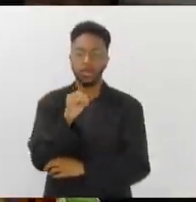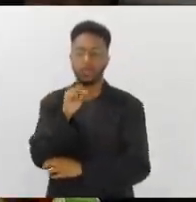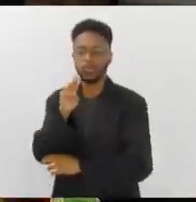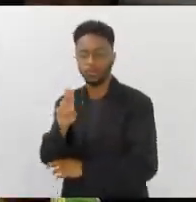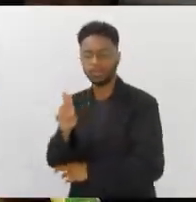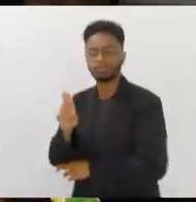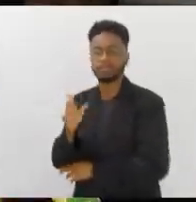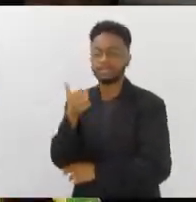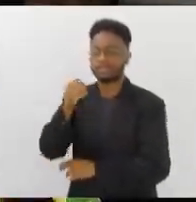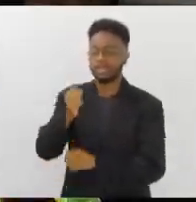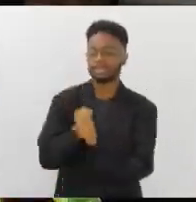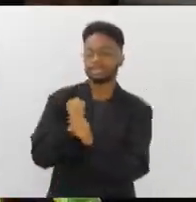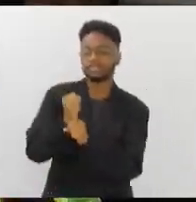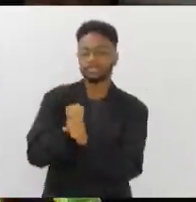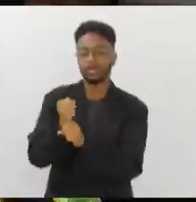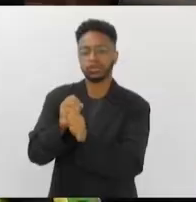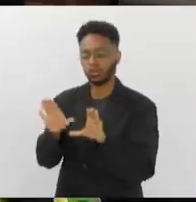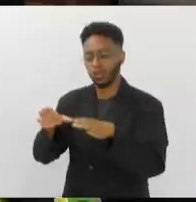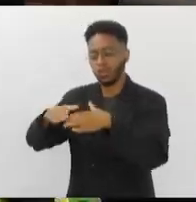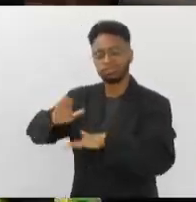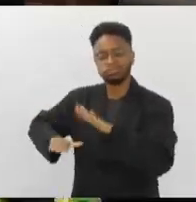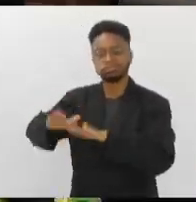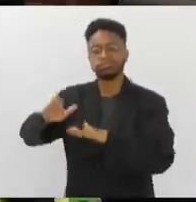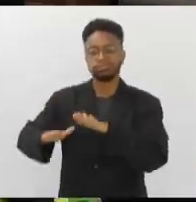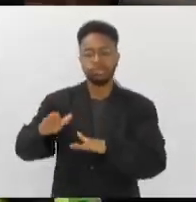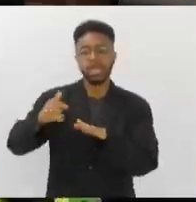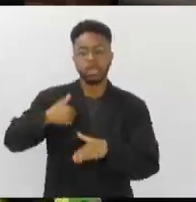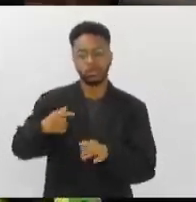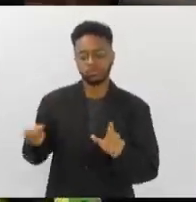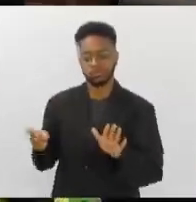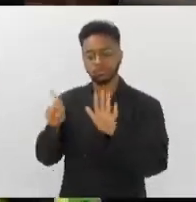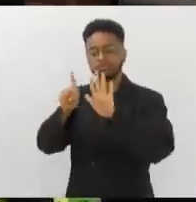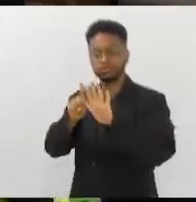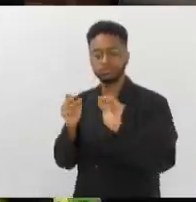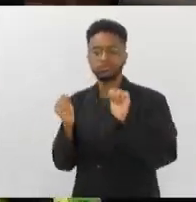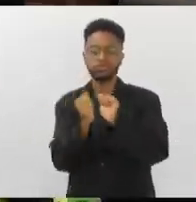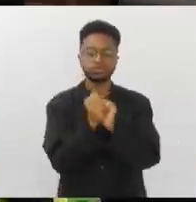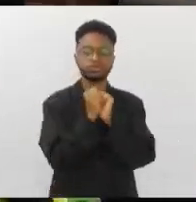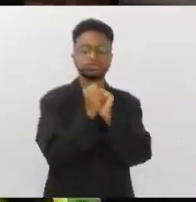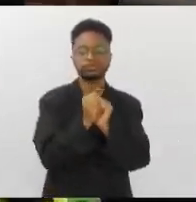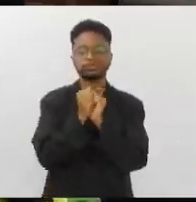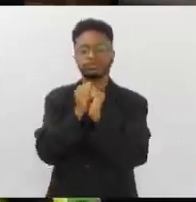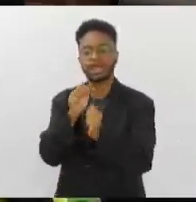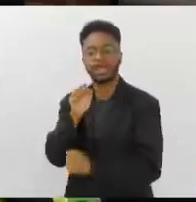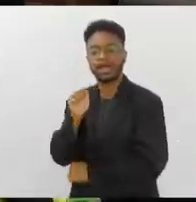A-E-I-O-U, 10 anos de Tapirando, na pastel eu sou mais um.